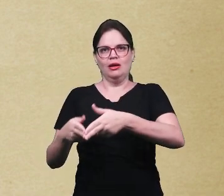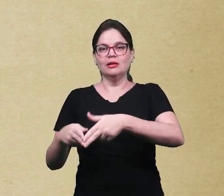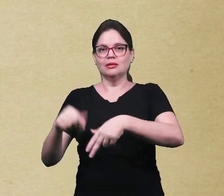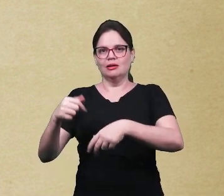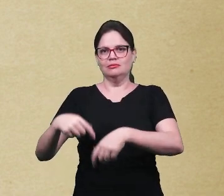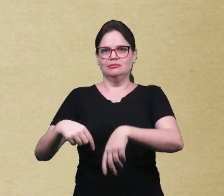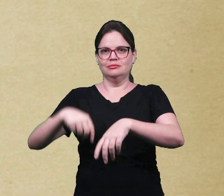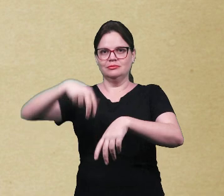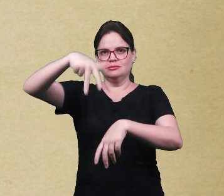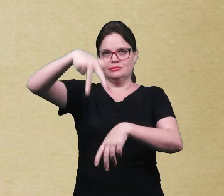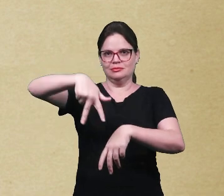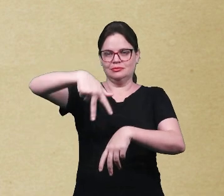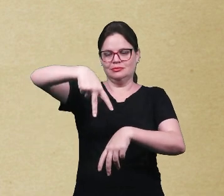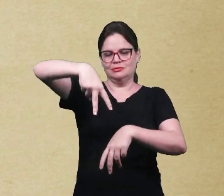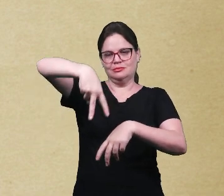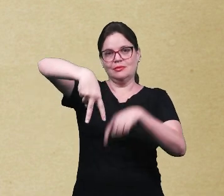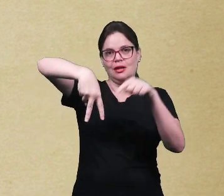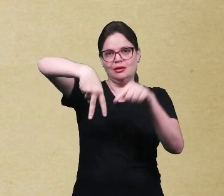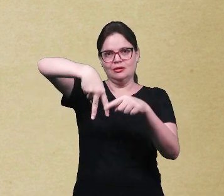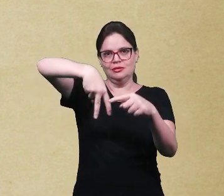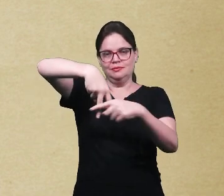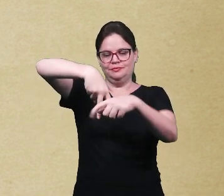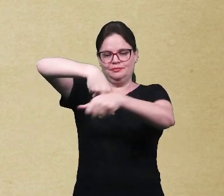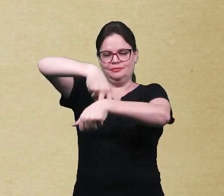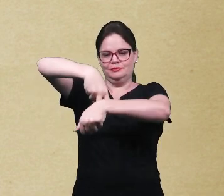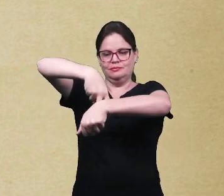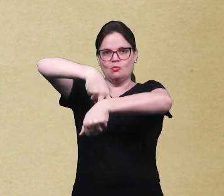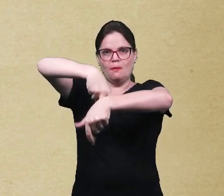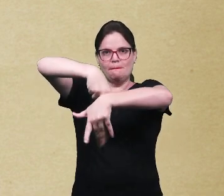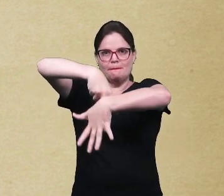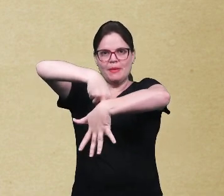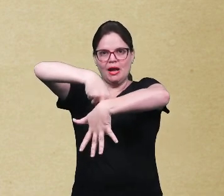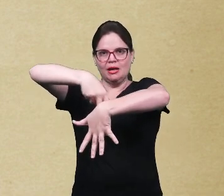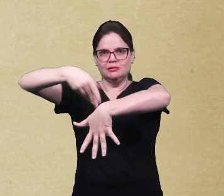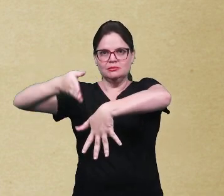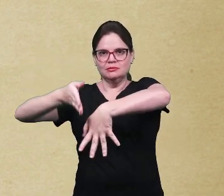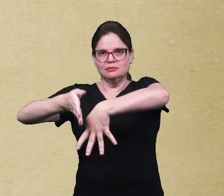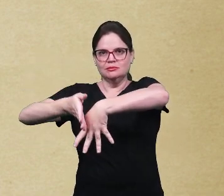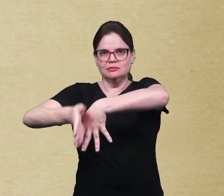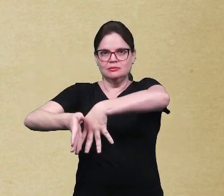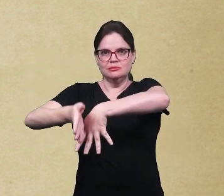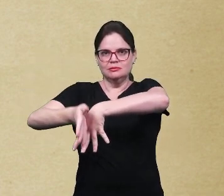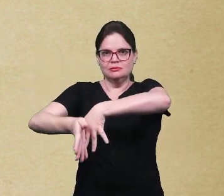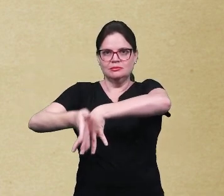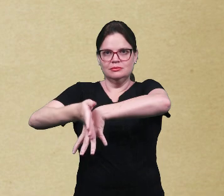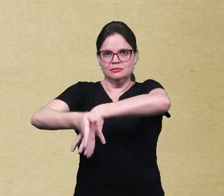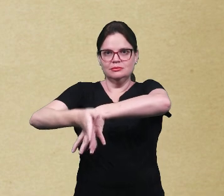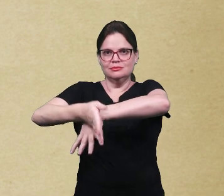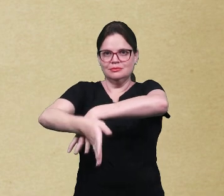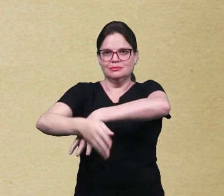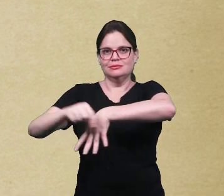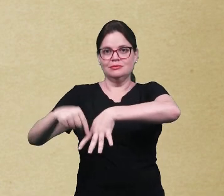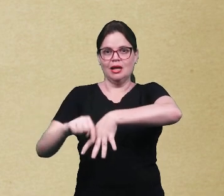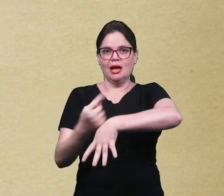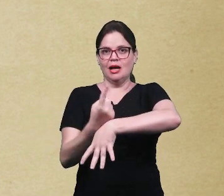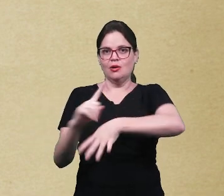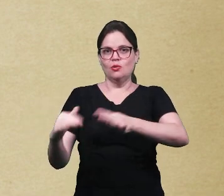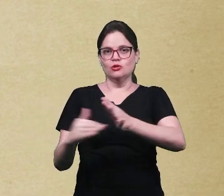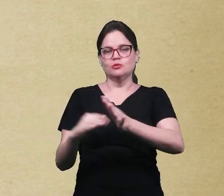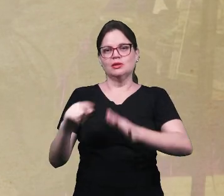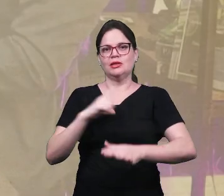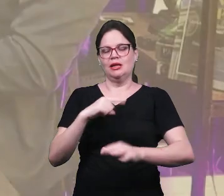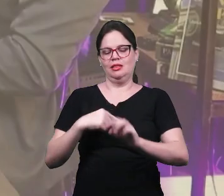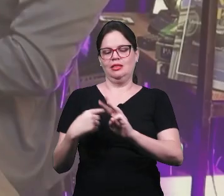justos, quer dizer, que dá sequência agora com Cã, Jafé e Sem. Se a gente vê assim,